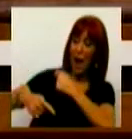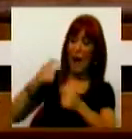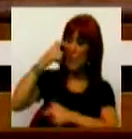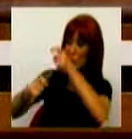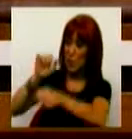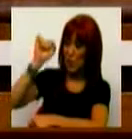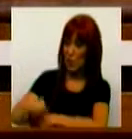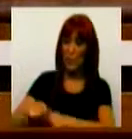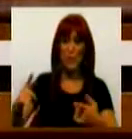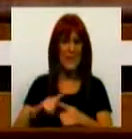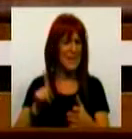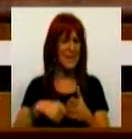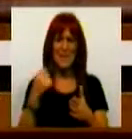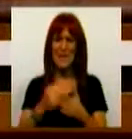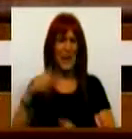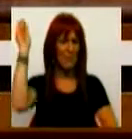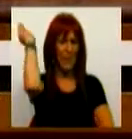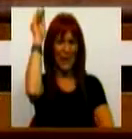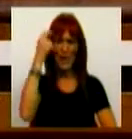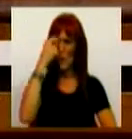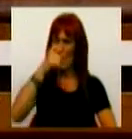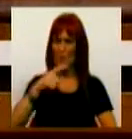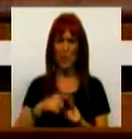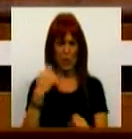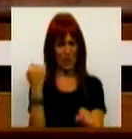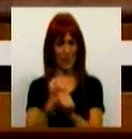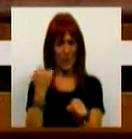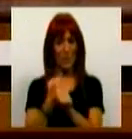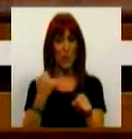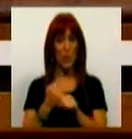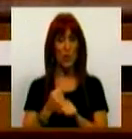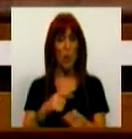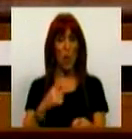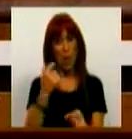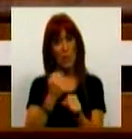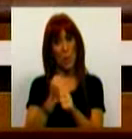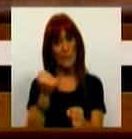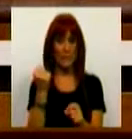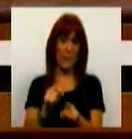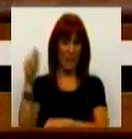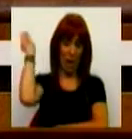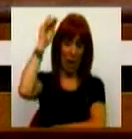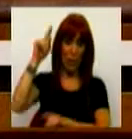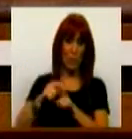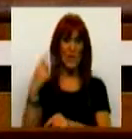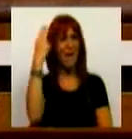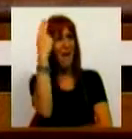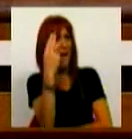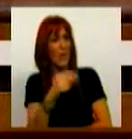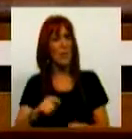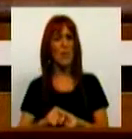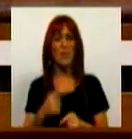gentes. Sempre foi uma terra de camponeses operários ou de operários camponeses, de artistas